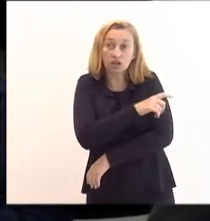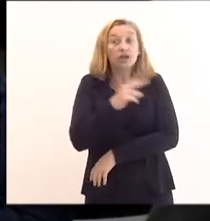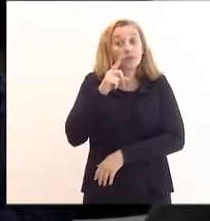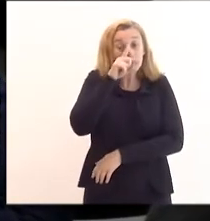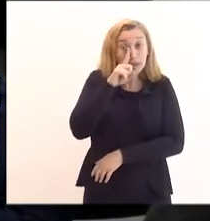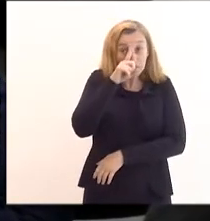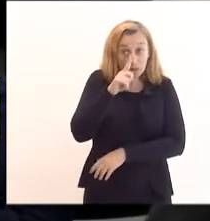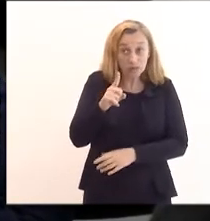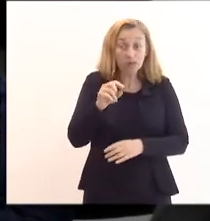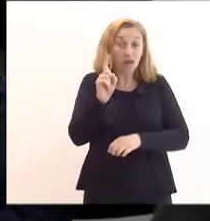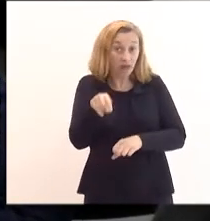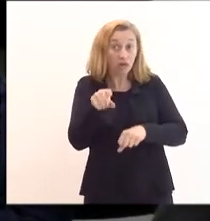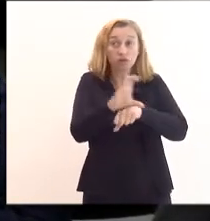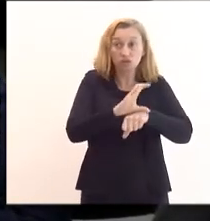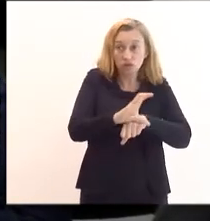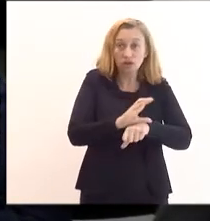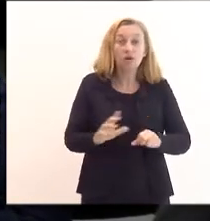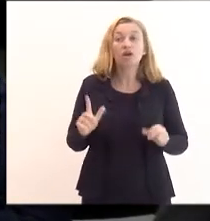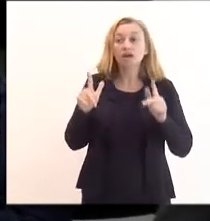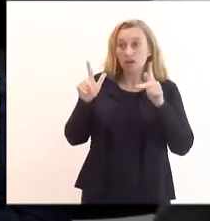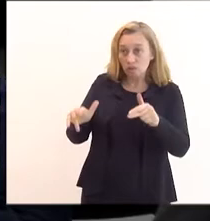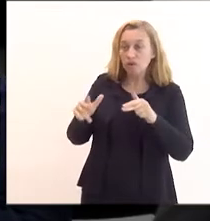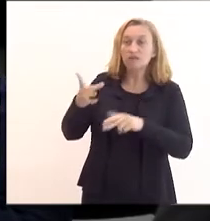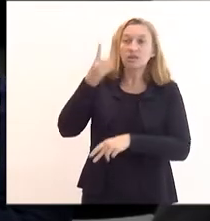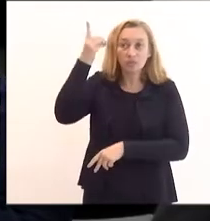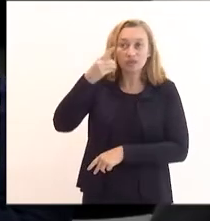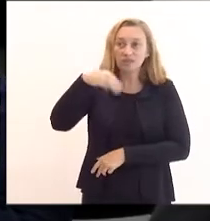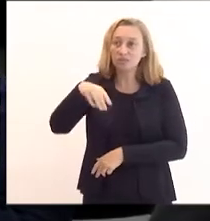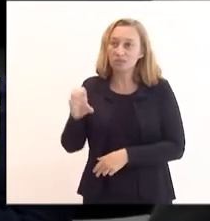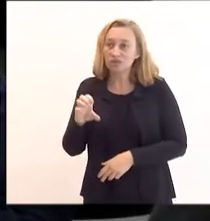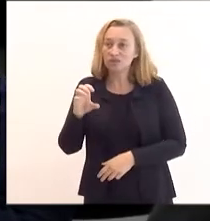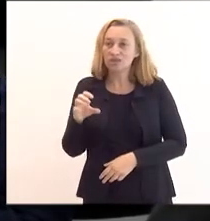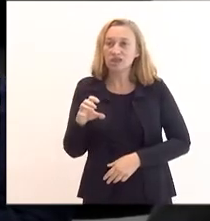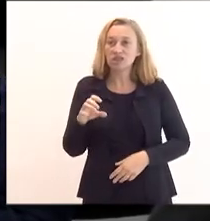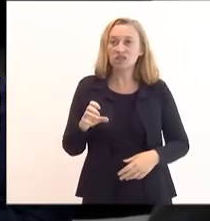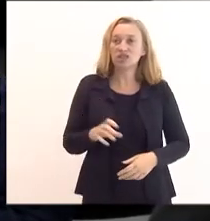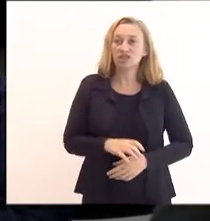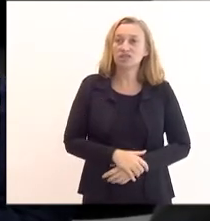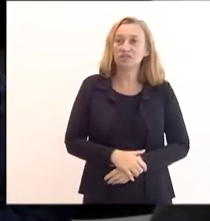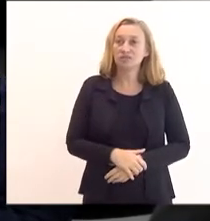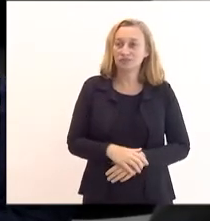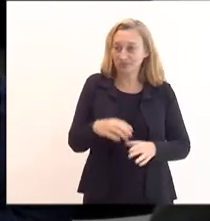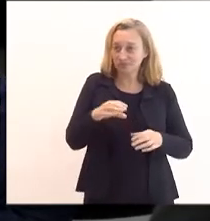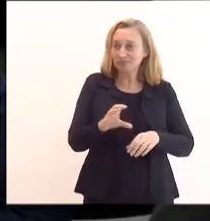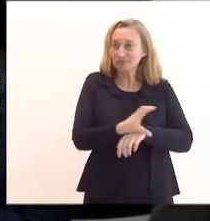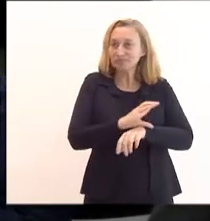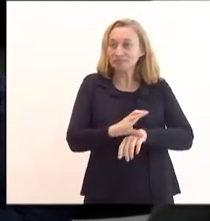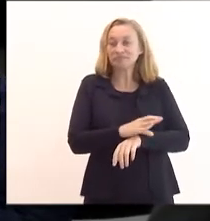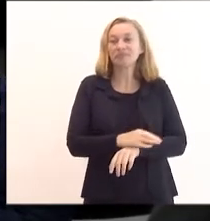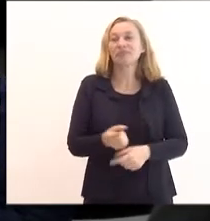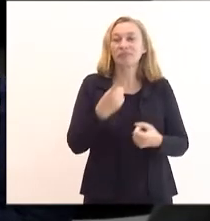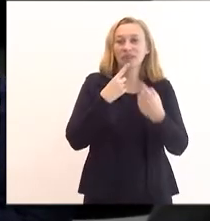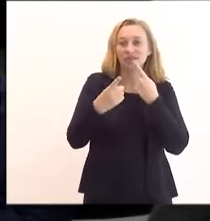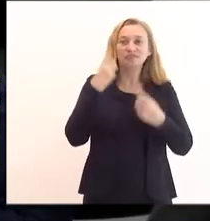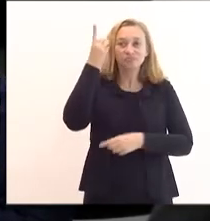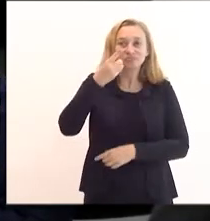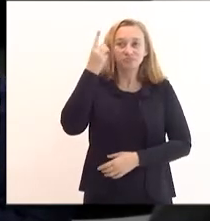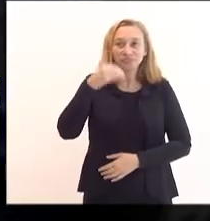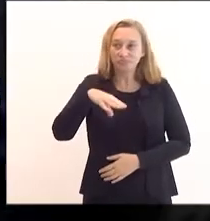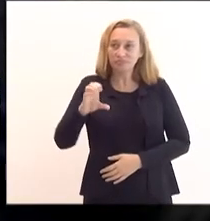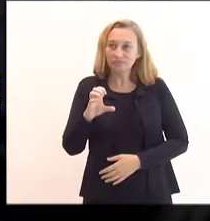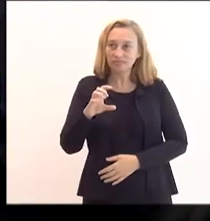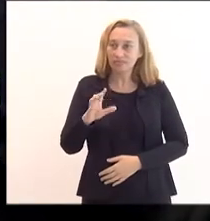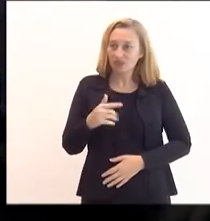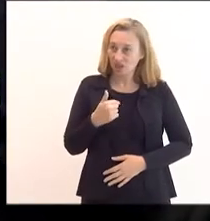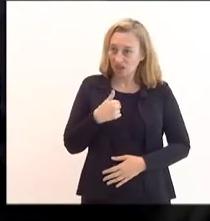ver, absolutamente constitucional, como considero que o projeto do deputado Mink, ainda mais se tornando autorizativo, é constitucional. Então, fiz esse discurso, deputado Mink, para dizer que não vou